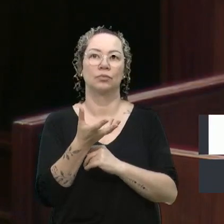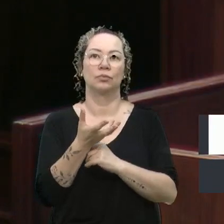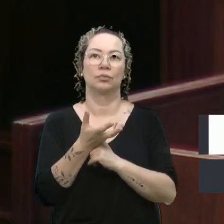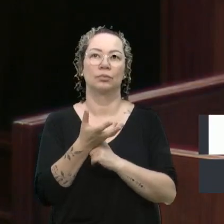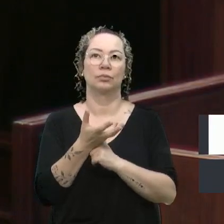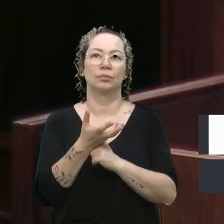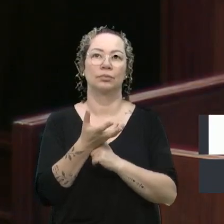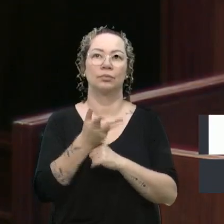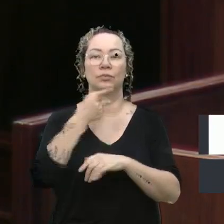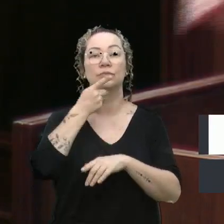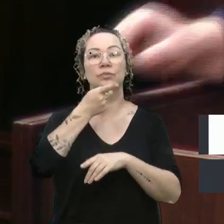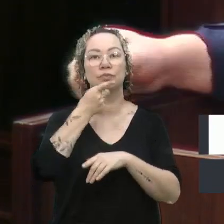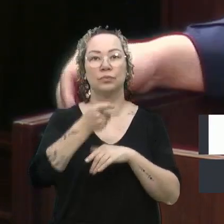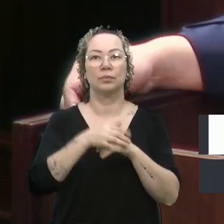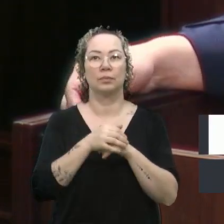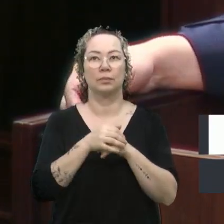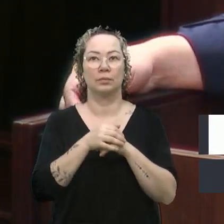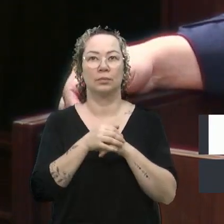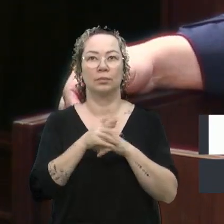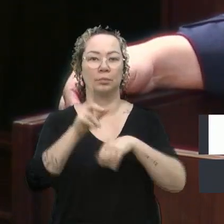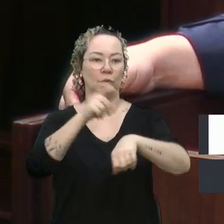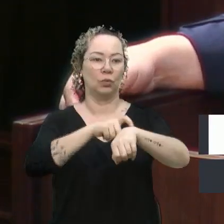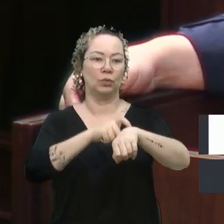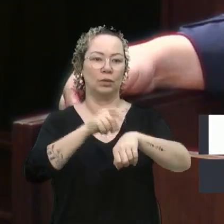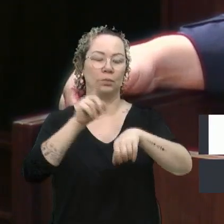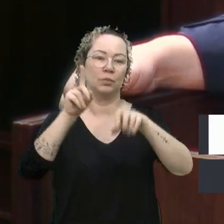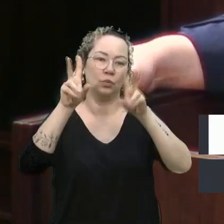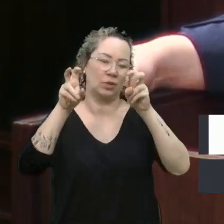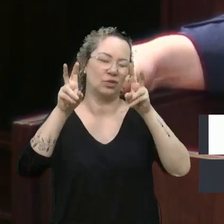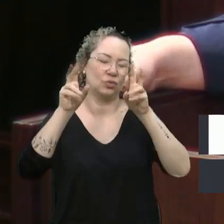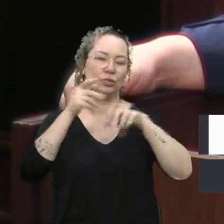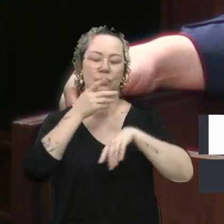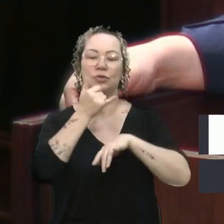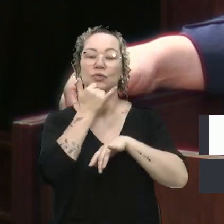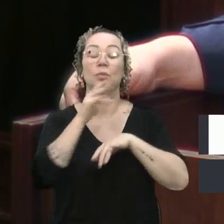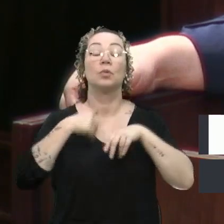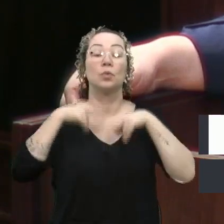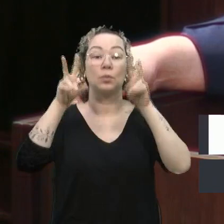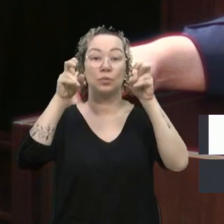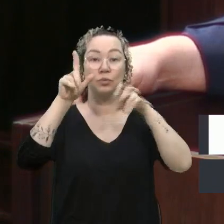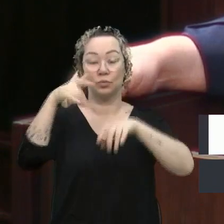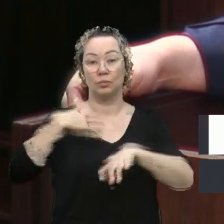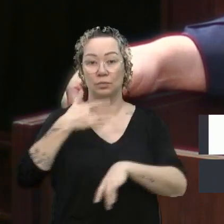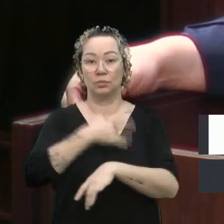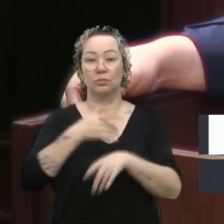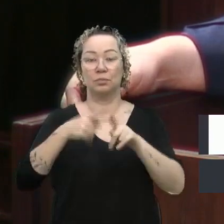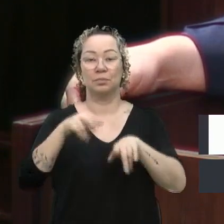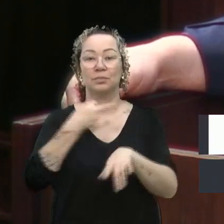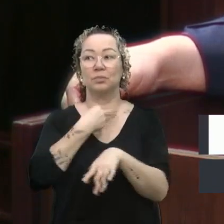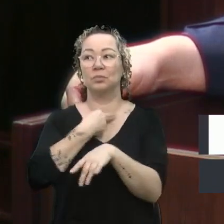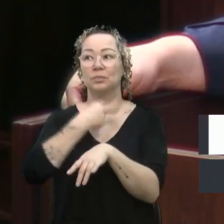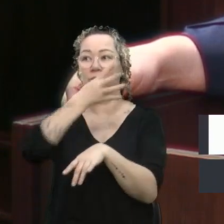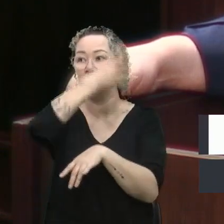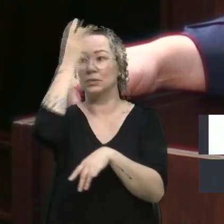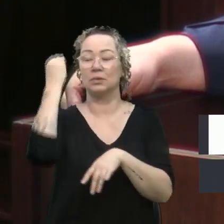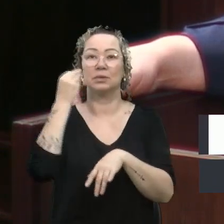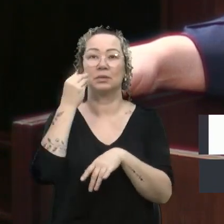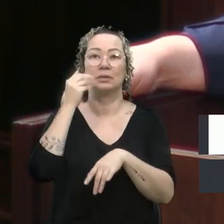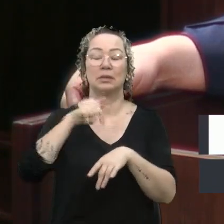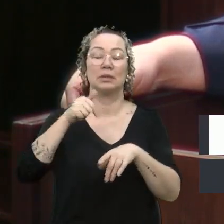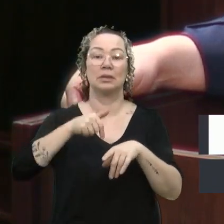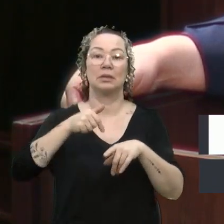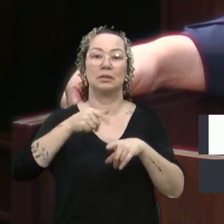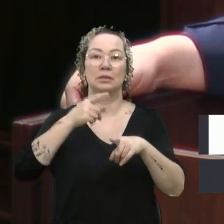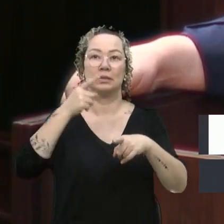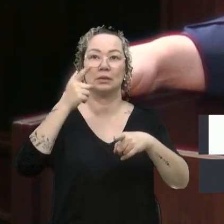de falar sobre... O meu tema não é saúde, vereador Rose, mas não podemos esquecer que essa fraude está sendo descoberta dentro